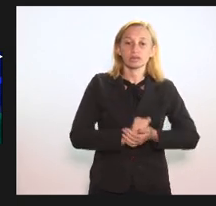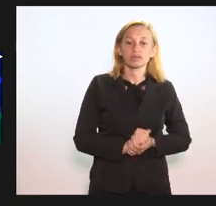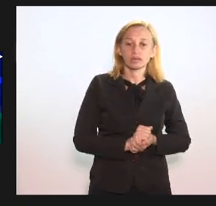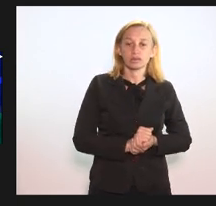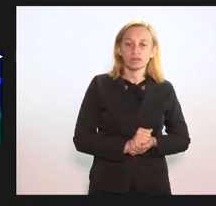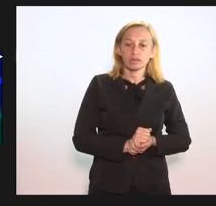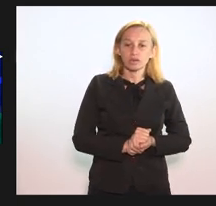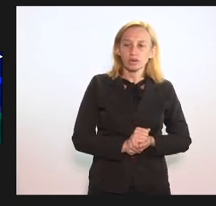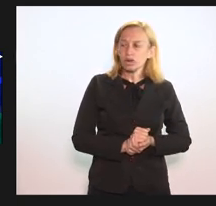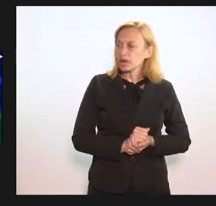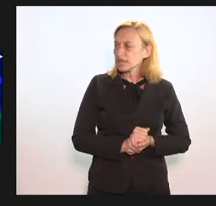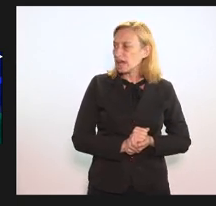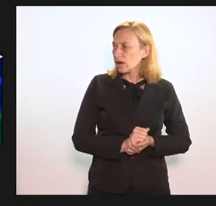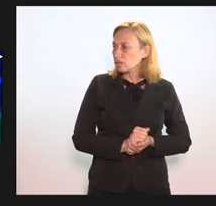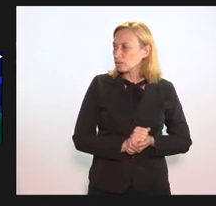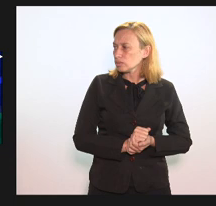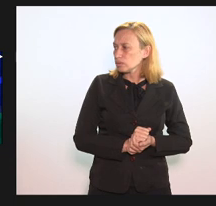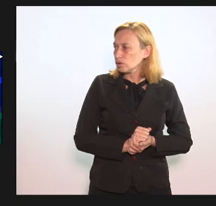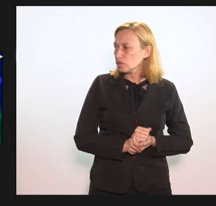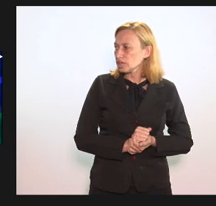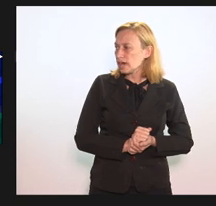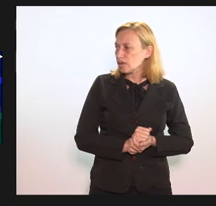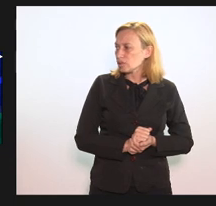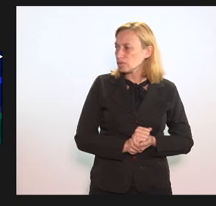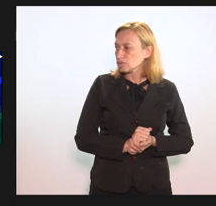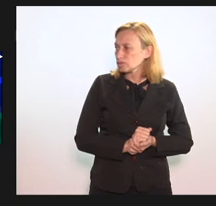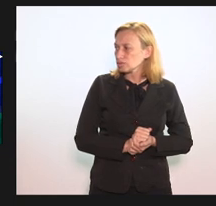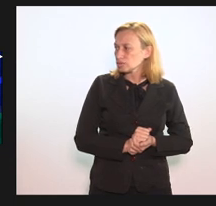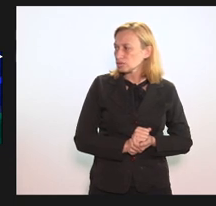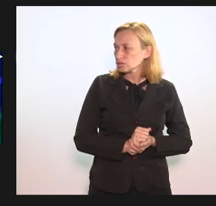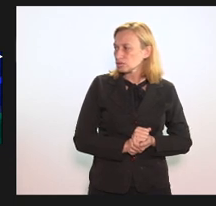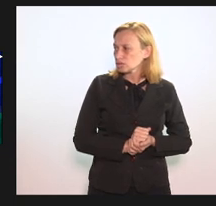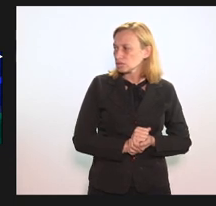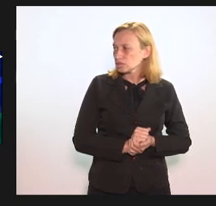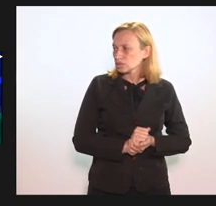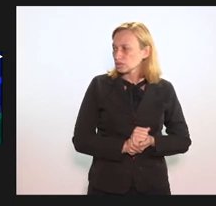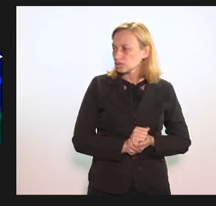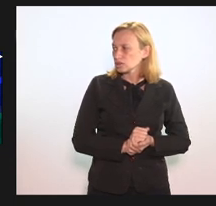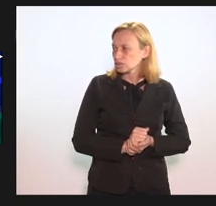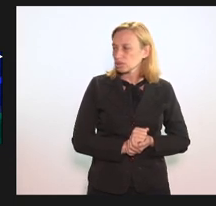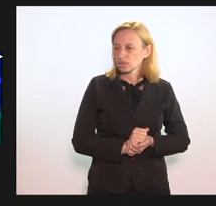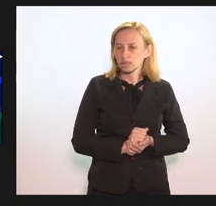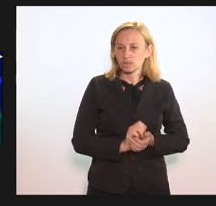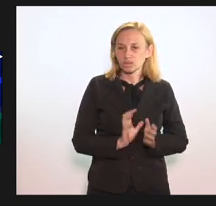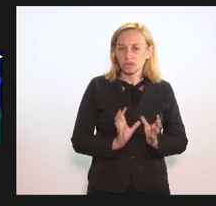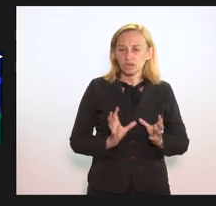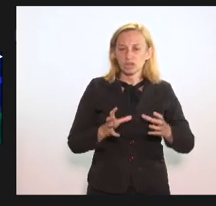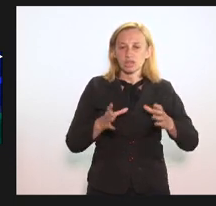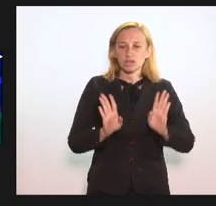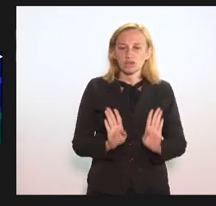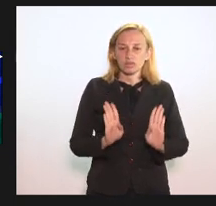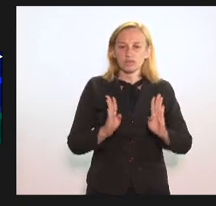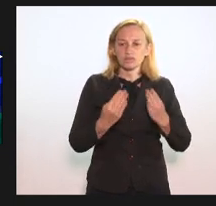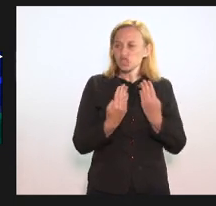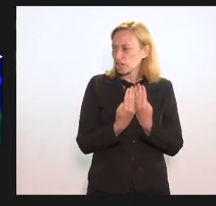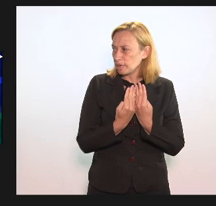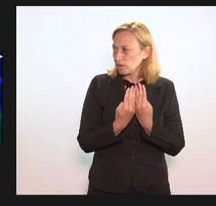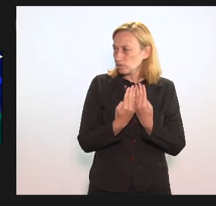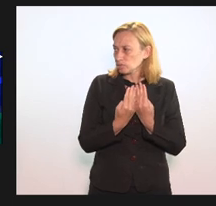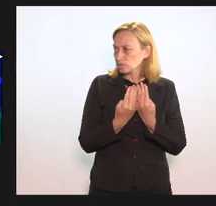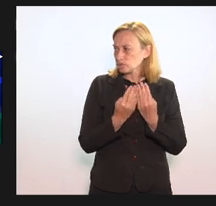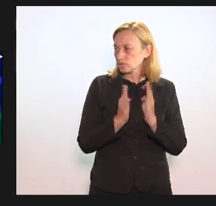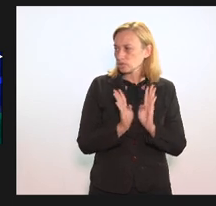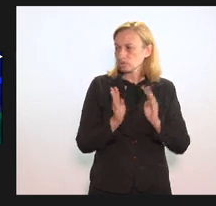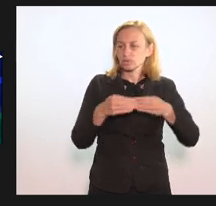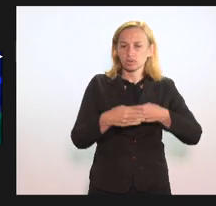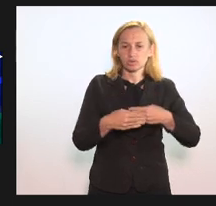Down nós queremos também que o governador avance um pouco mais e